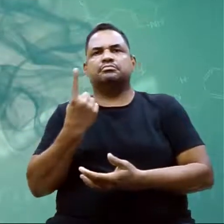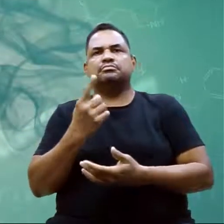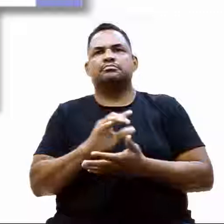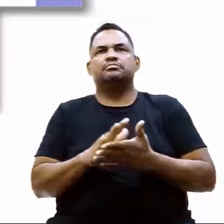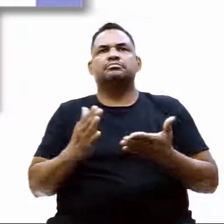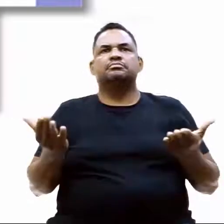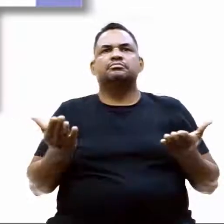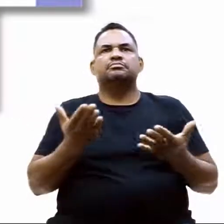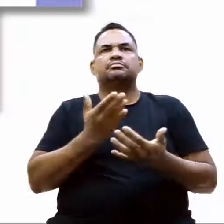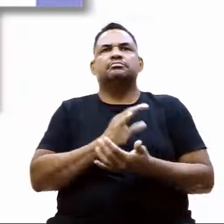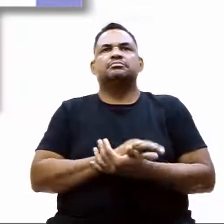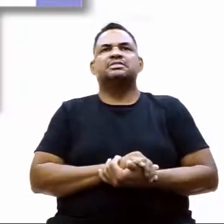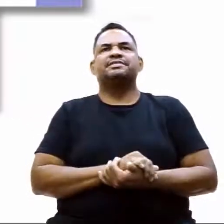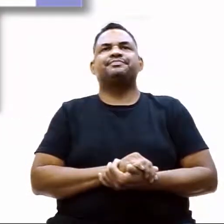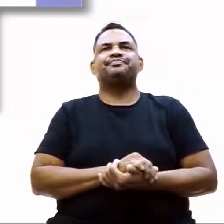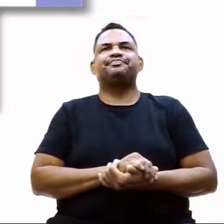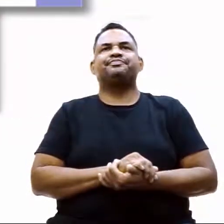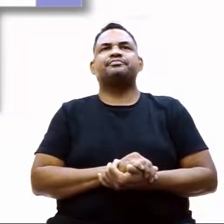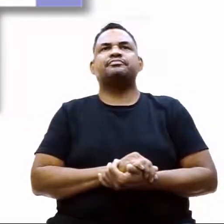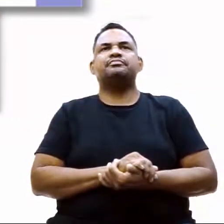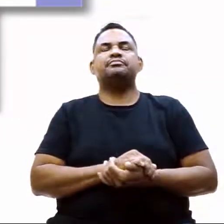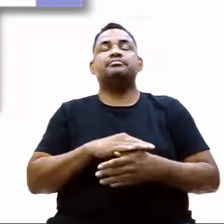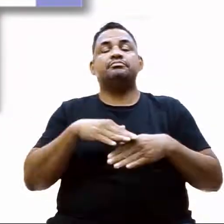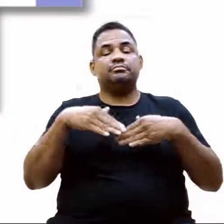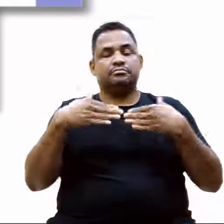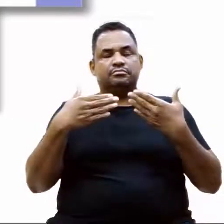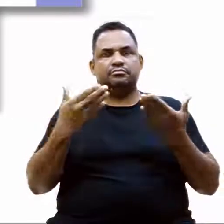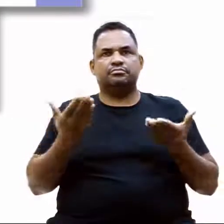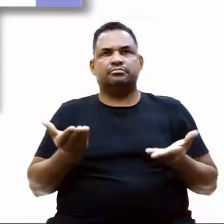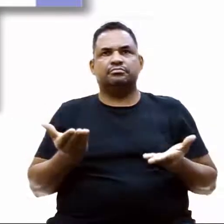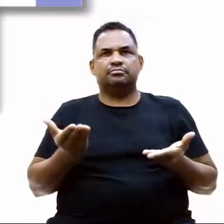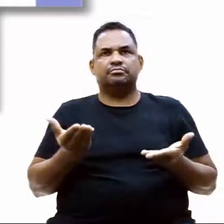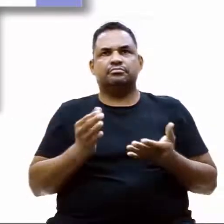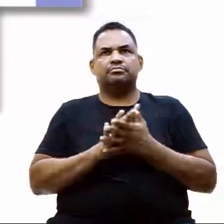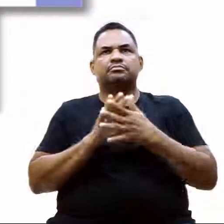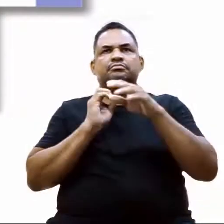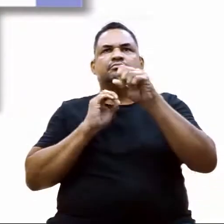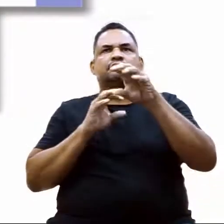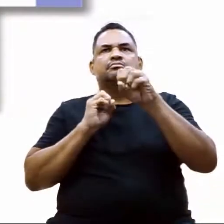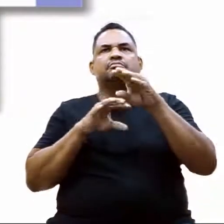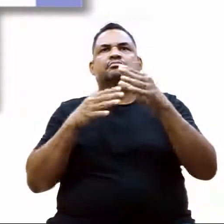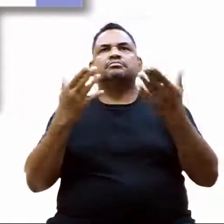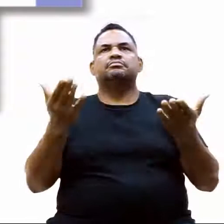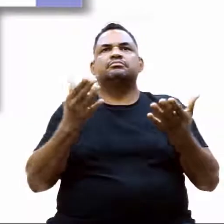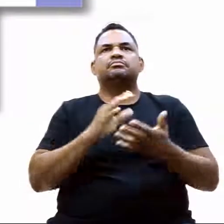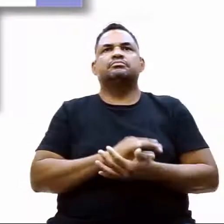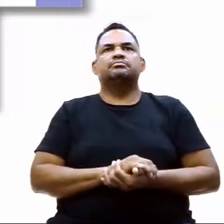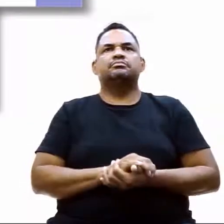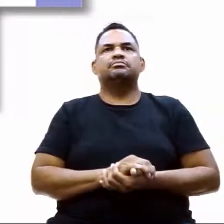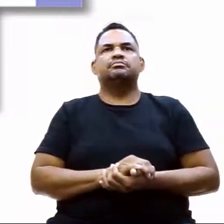a 10, na qual vamos abordar sobre